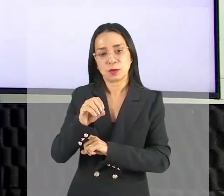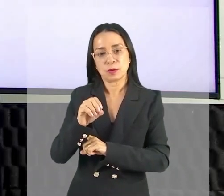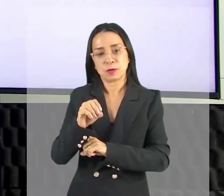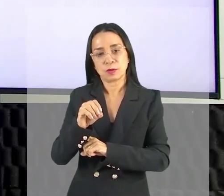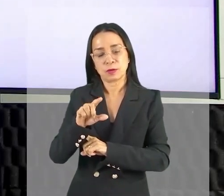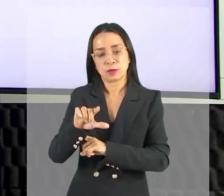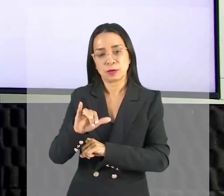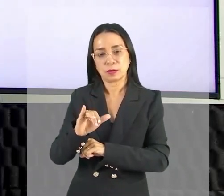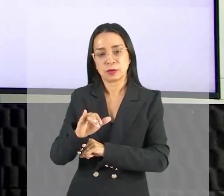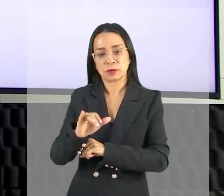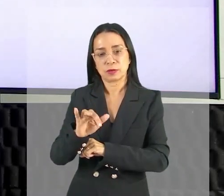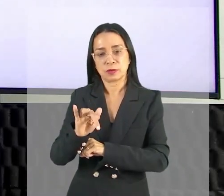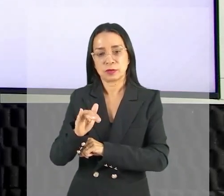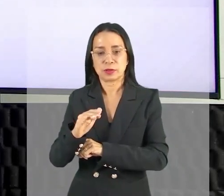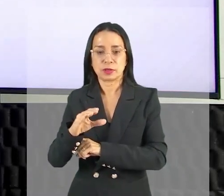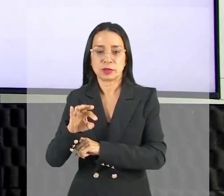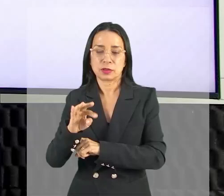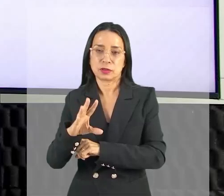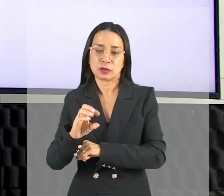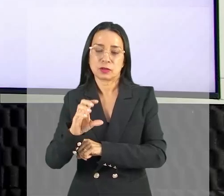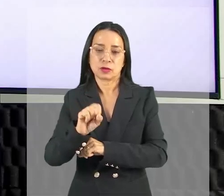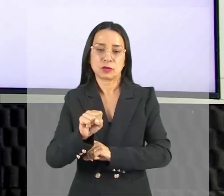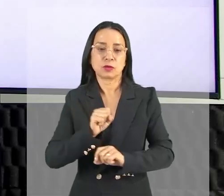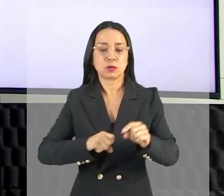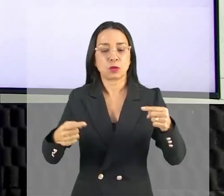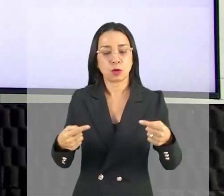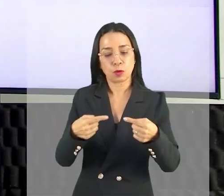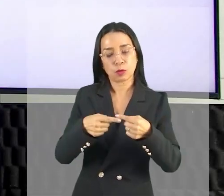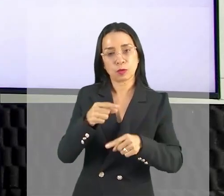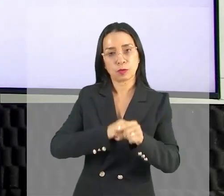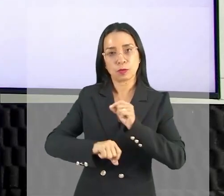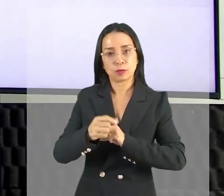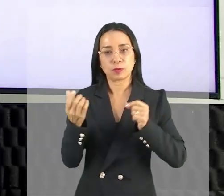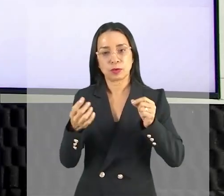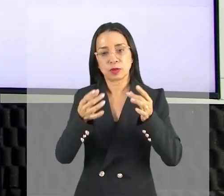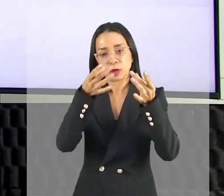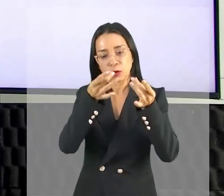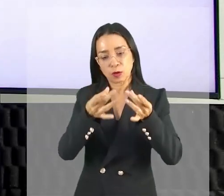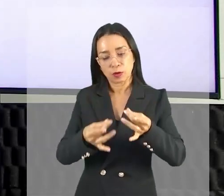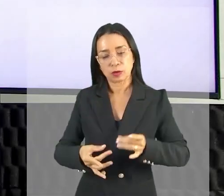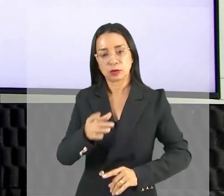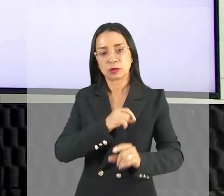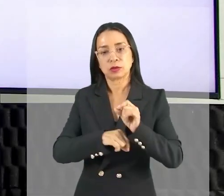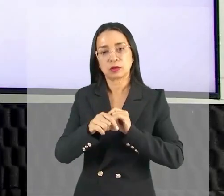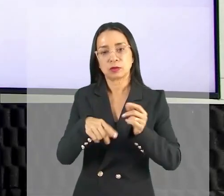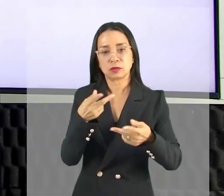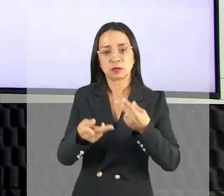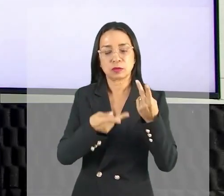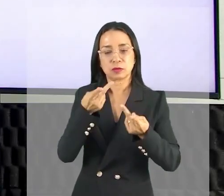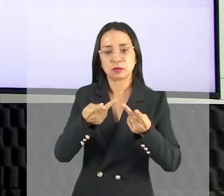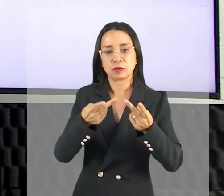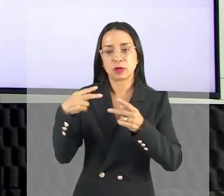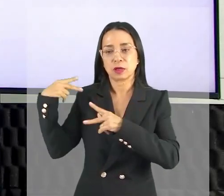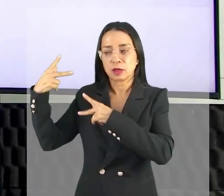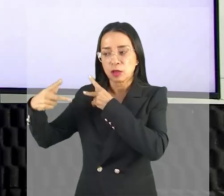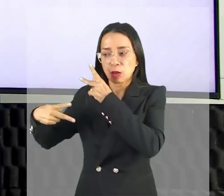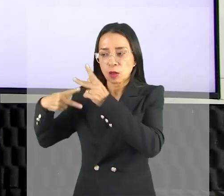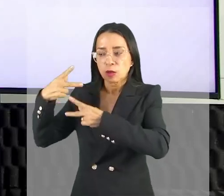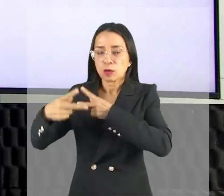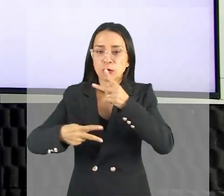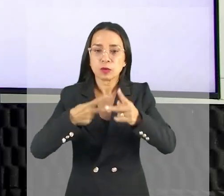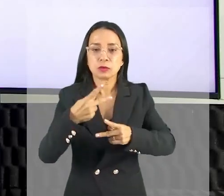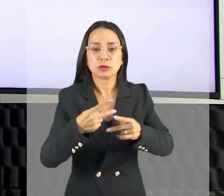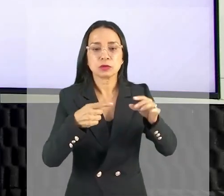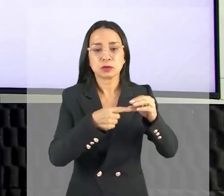Polifiléticos, aí sim. Aí esse polifilético tem tudo a ver com essa parte da descrição que fala das linhagens, das várias linhagens evolutivas dos